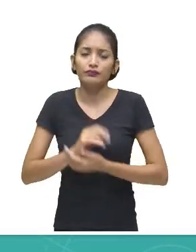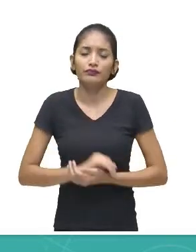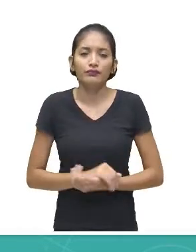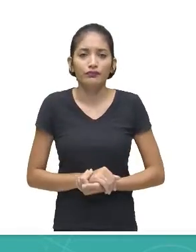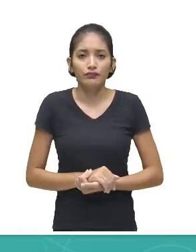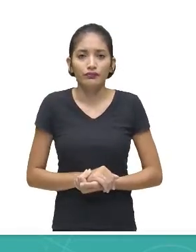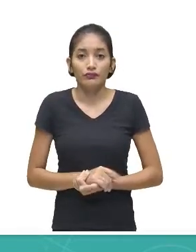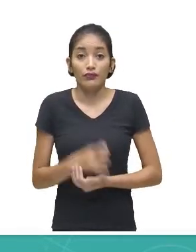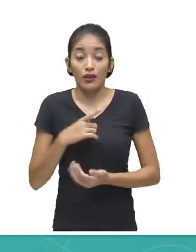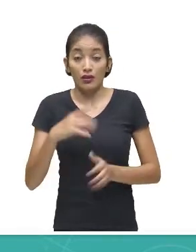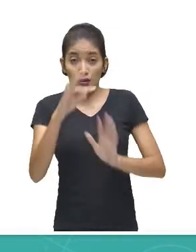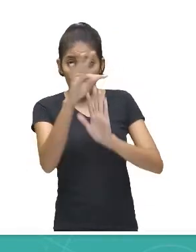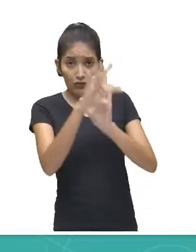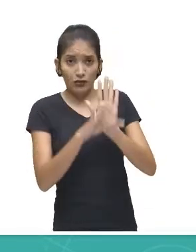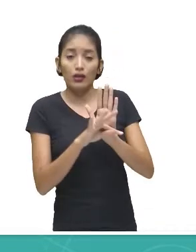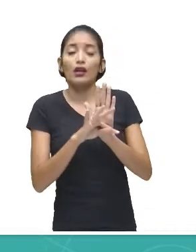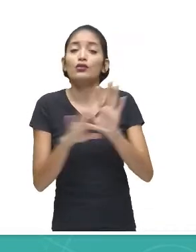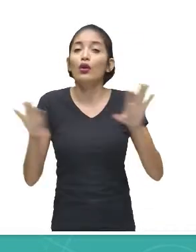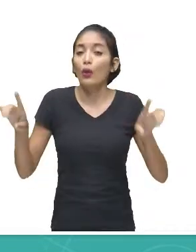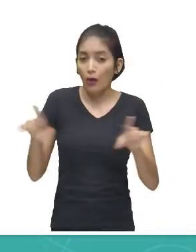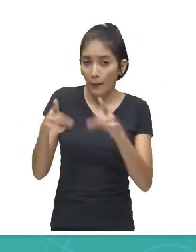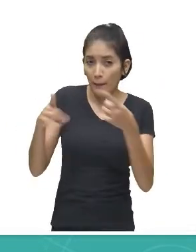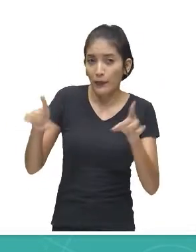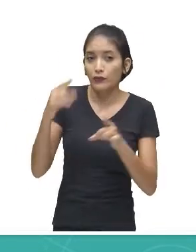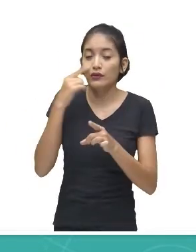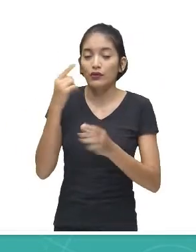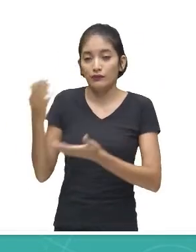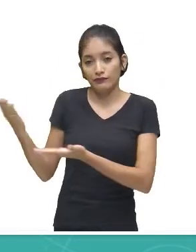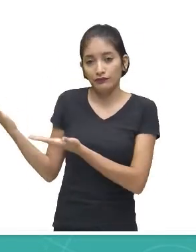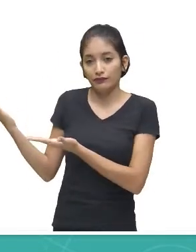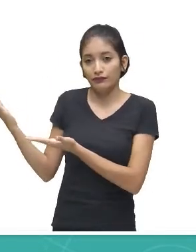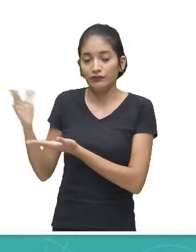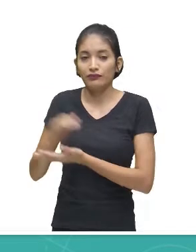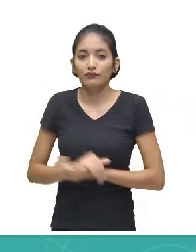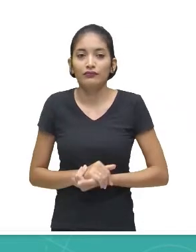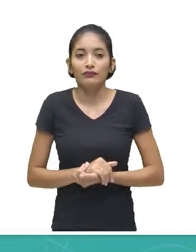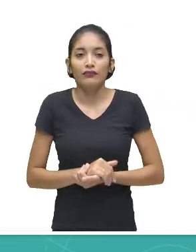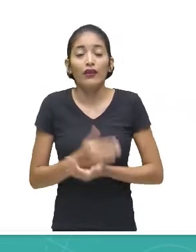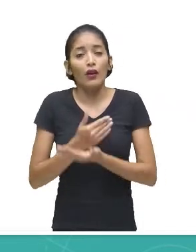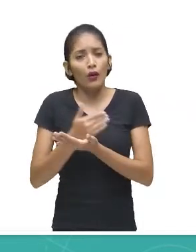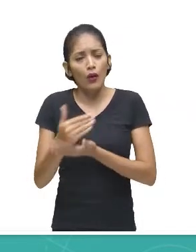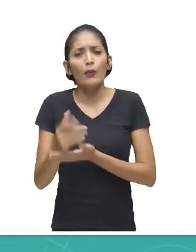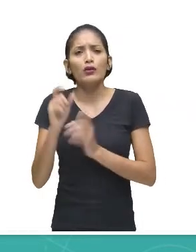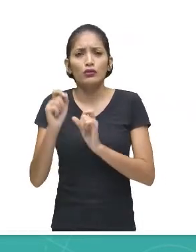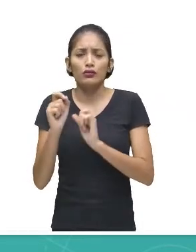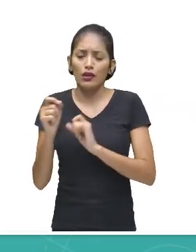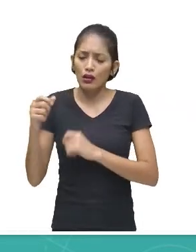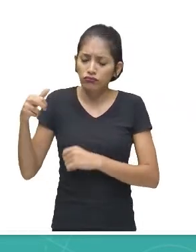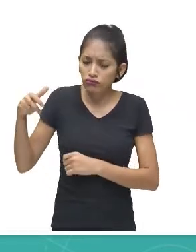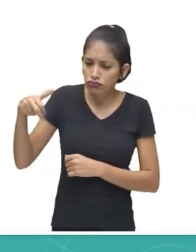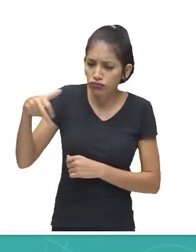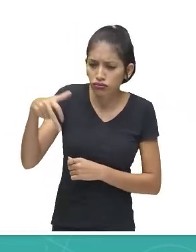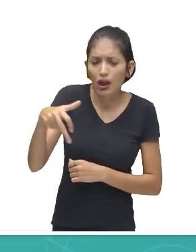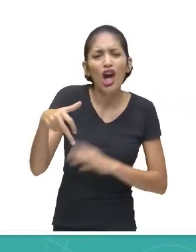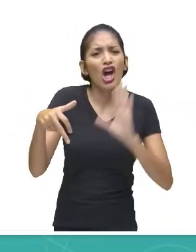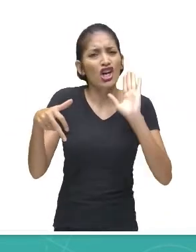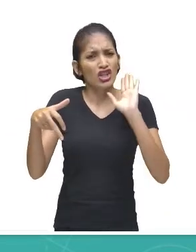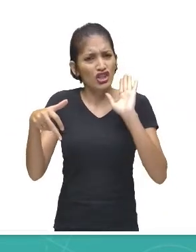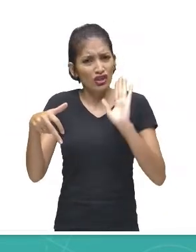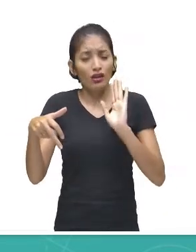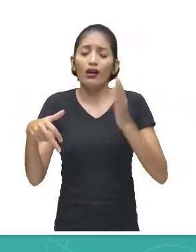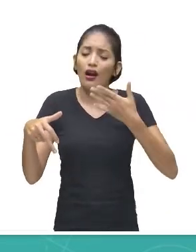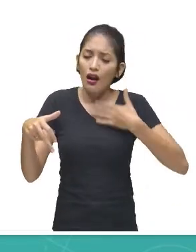aí um texto, uma letra de uma música, que ela começa assim, ó, ando devagar porque já tive pressa e levo